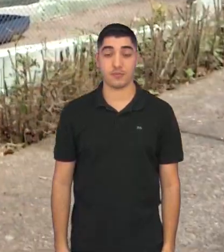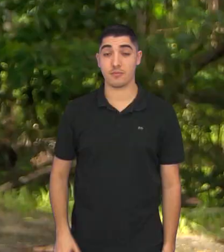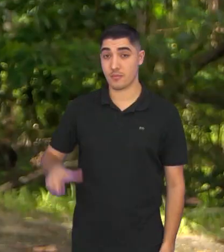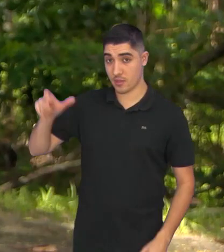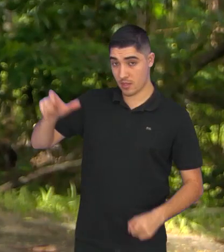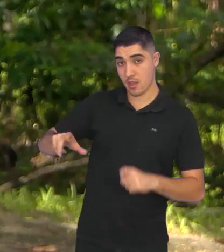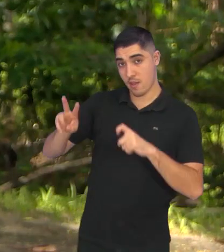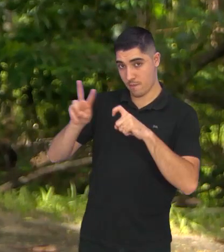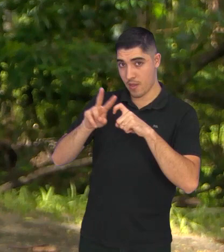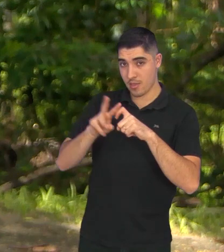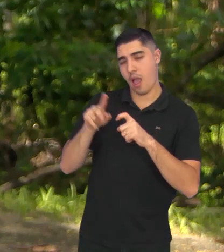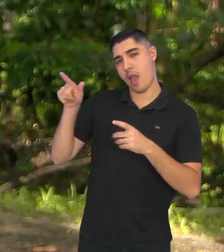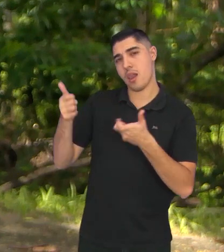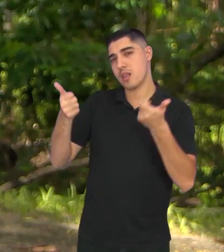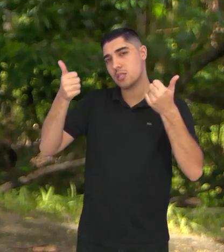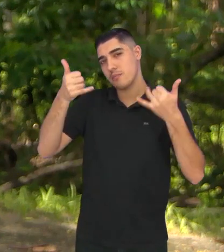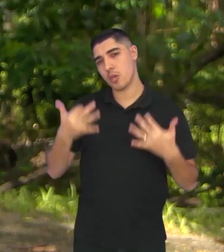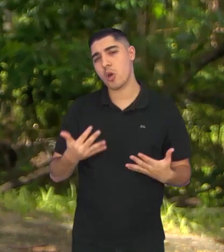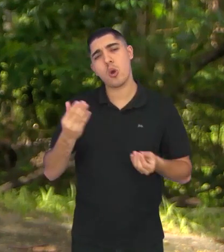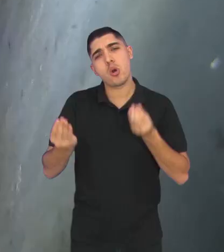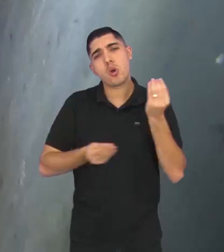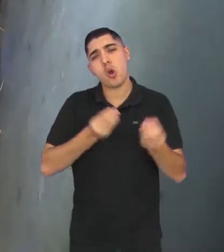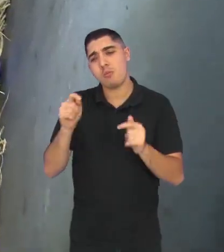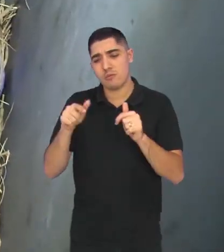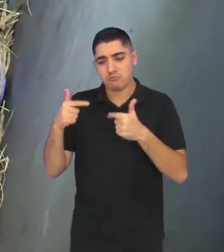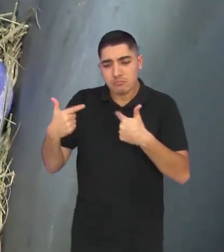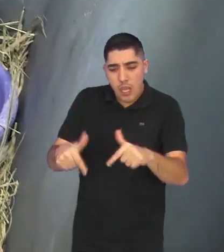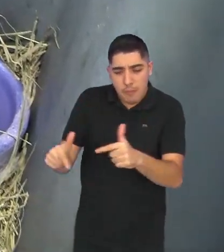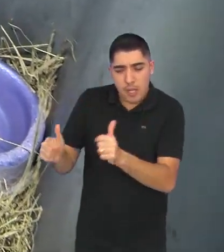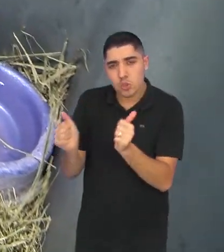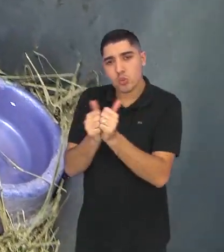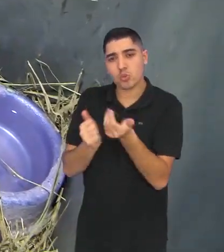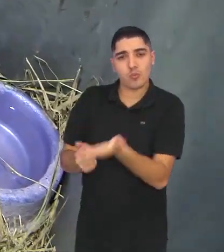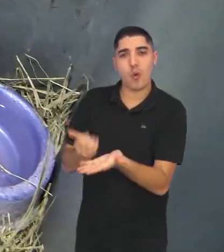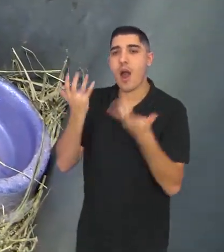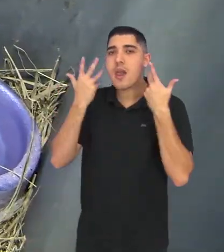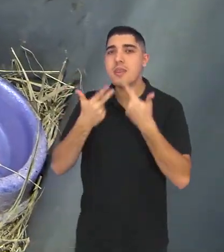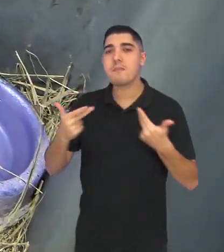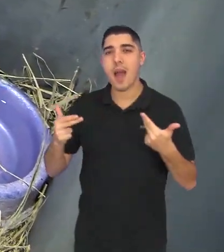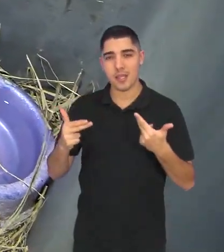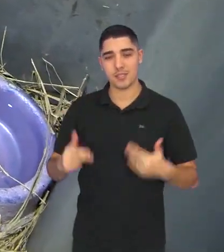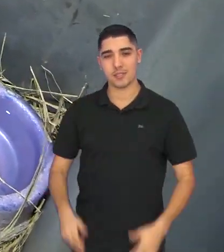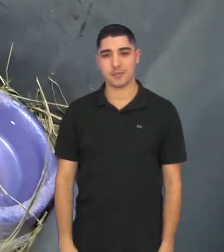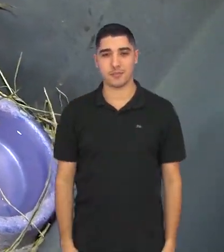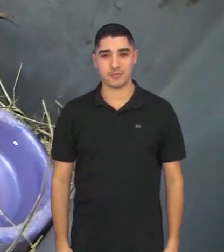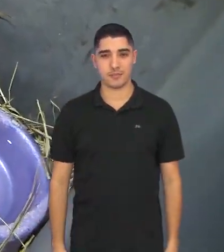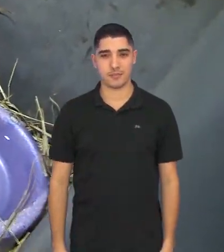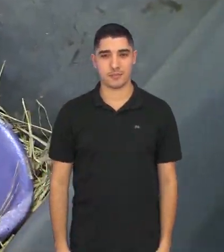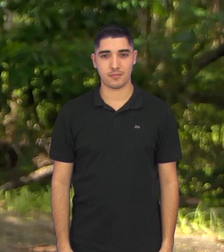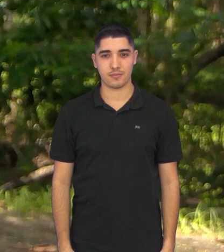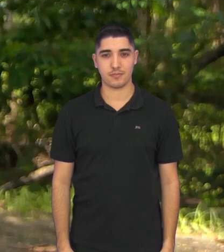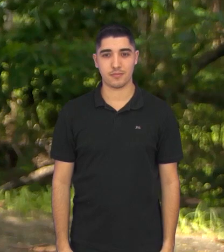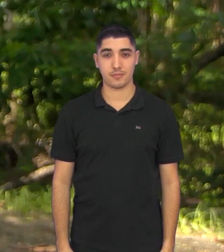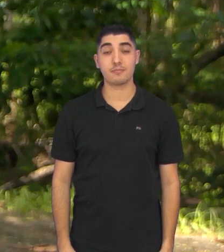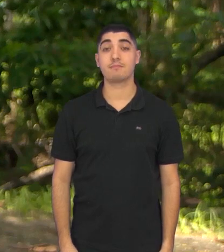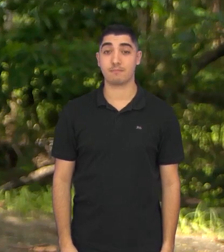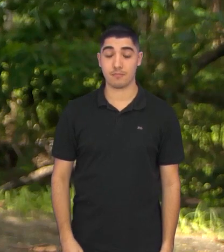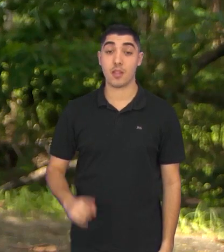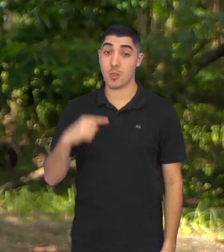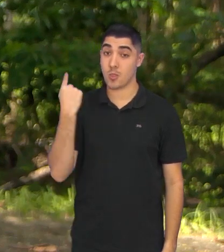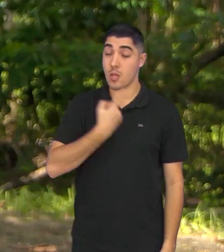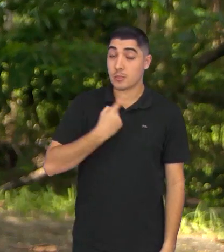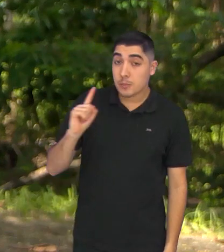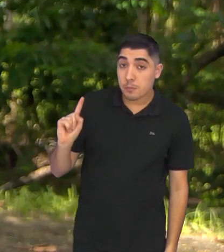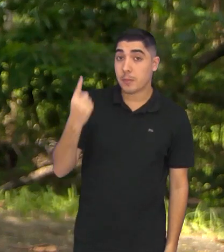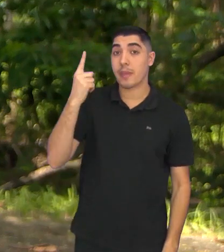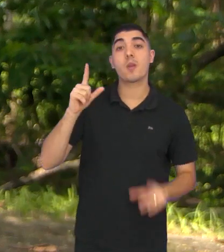A veterinária Raíris contou como são realizados os trabalhos com os animais silvestres. Todo animal que entra pra gente, a gente